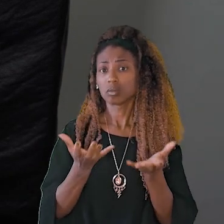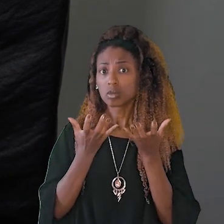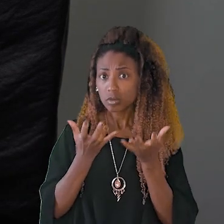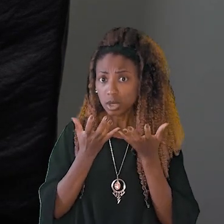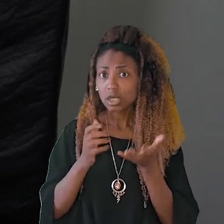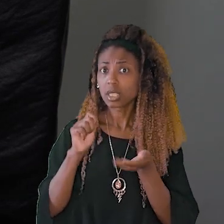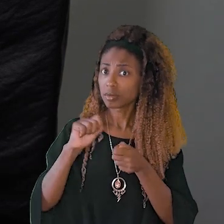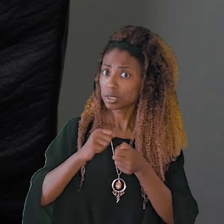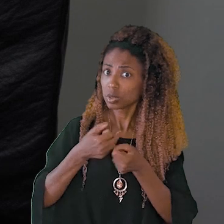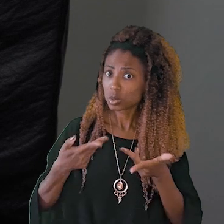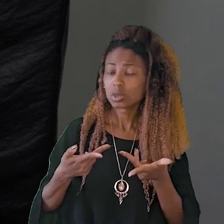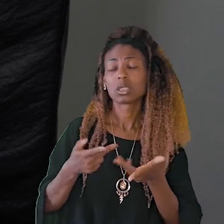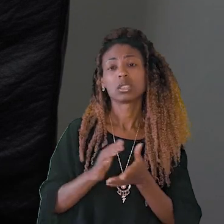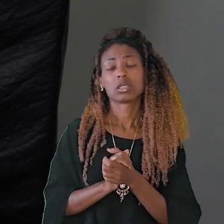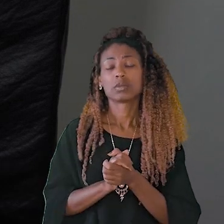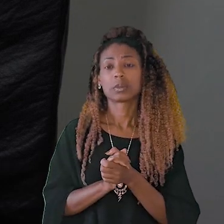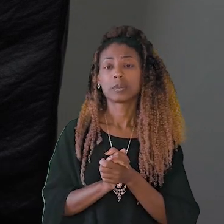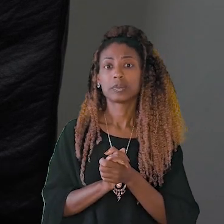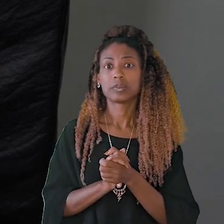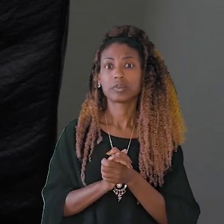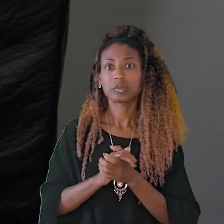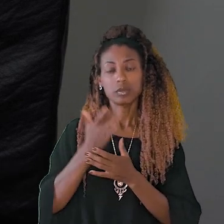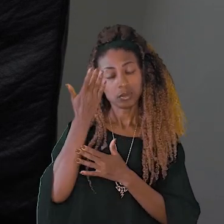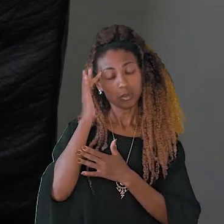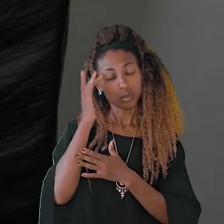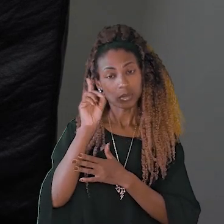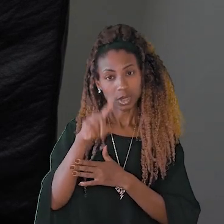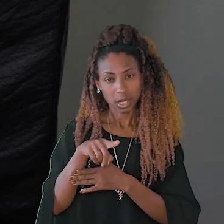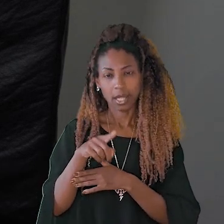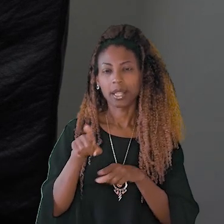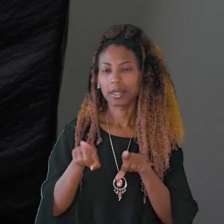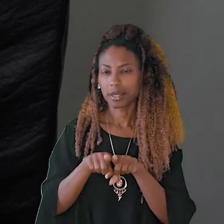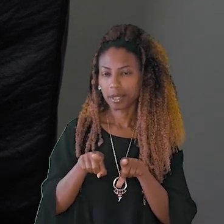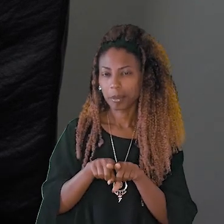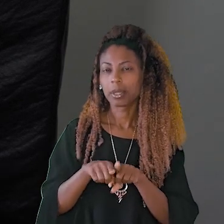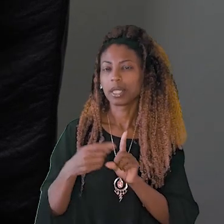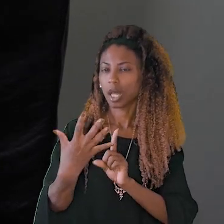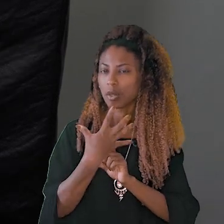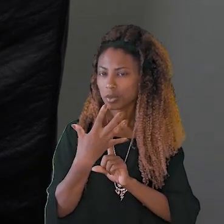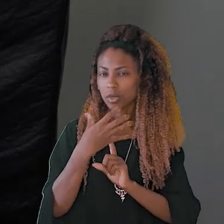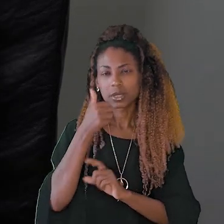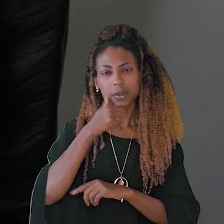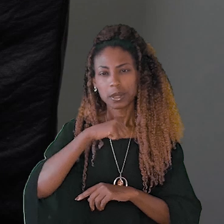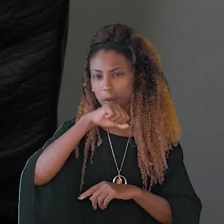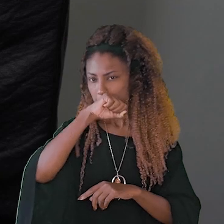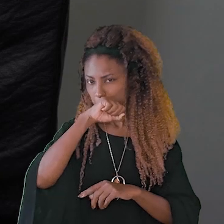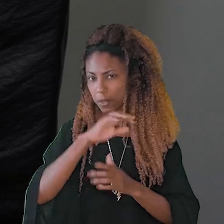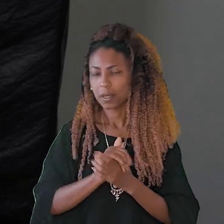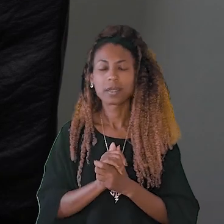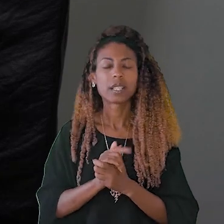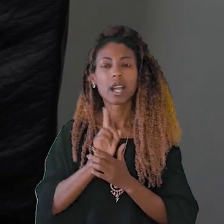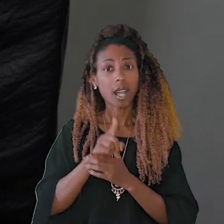quis correr atrás das minhas coisas muito cedo, né? Então eu acho que isso também é um fruto também, eu acho que de tudo que minha mãe fez também, tudo que ela